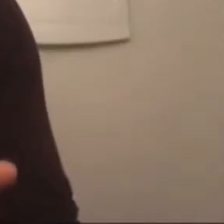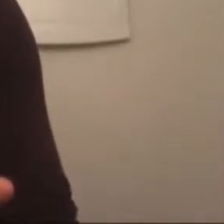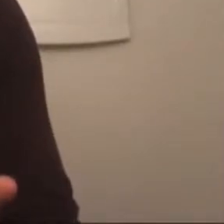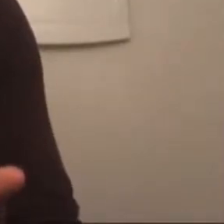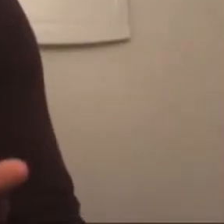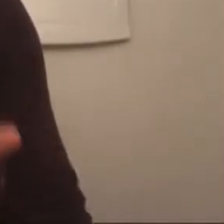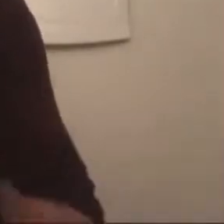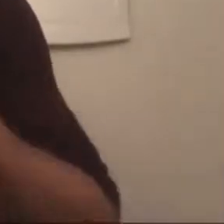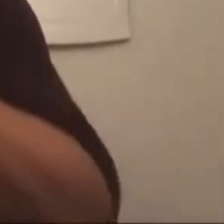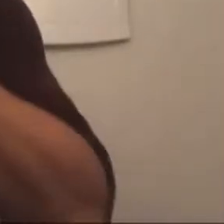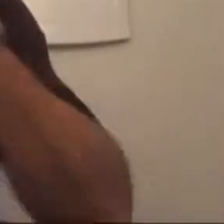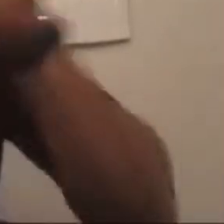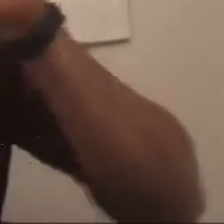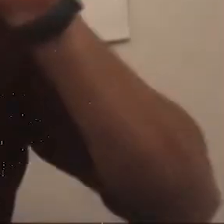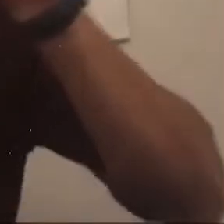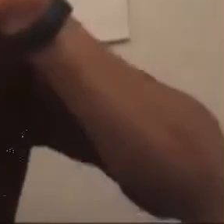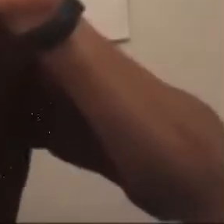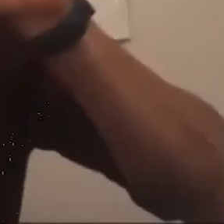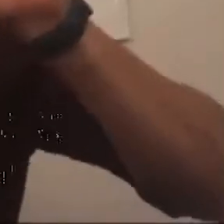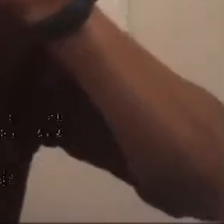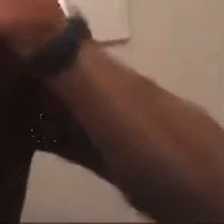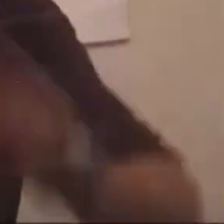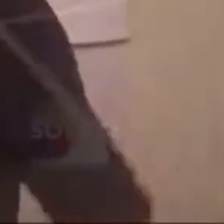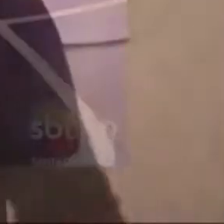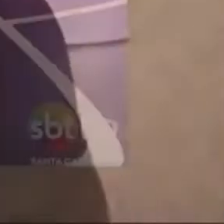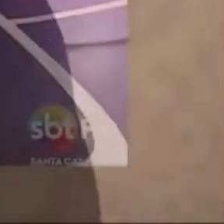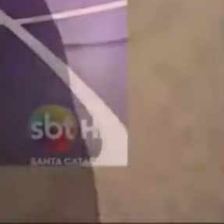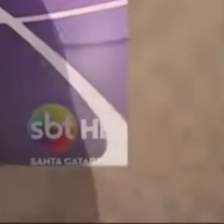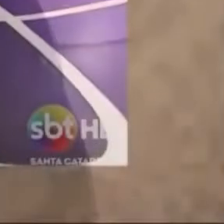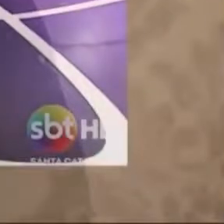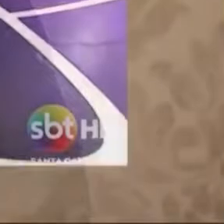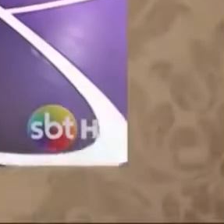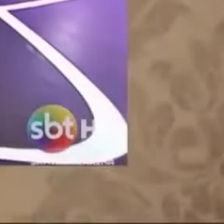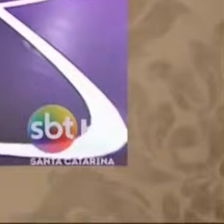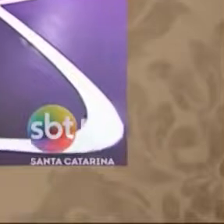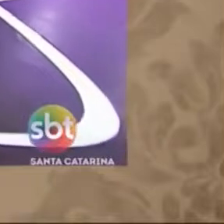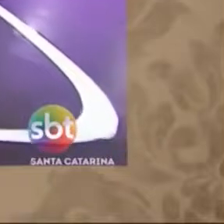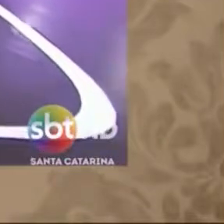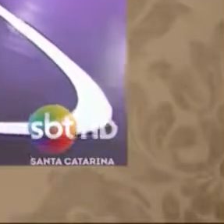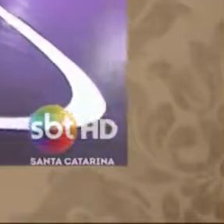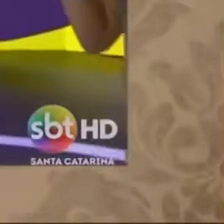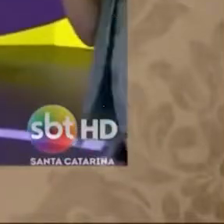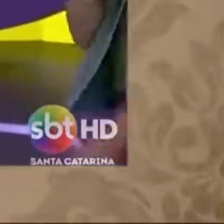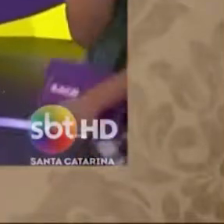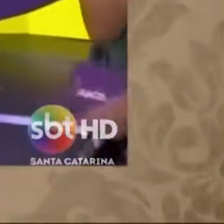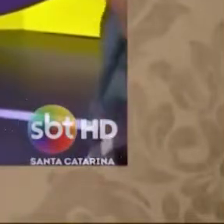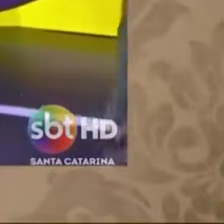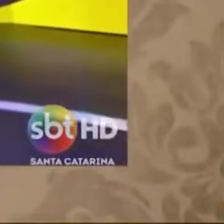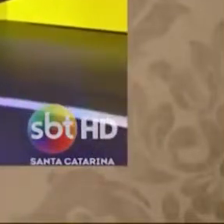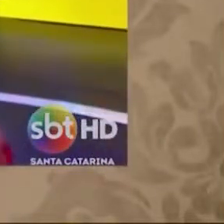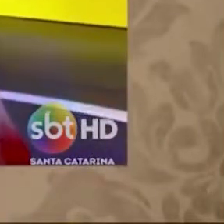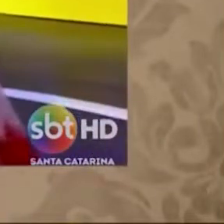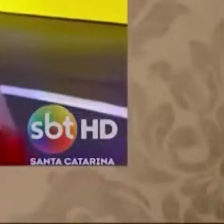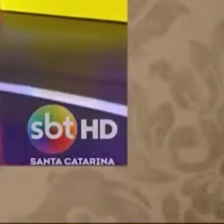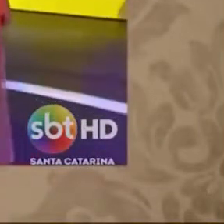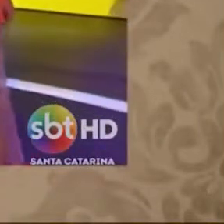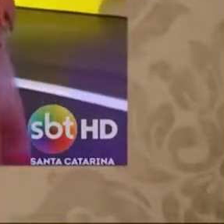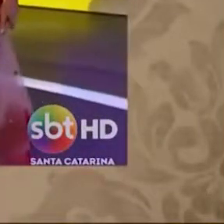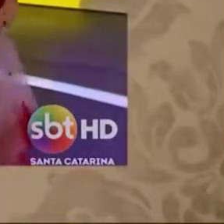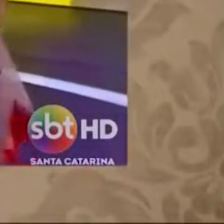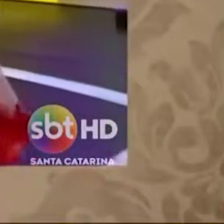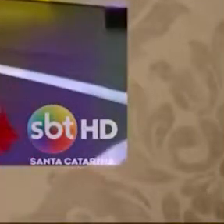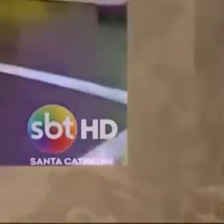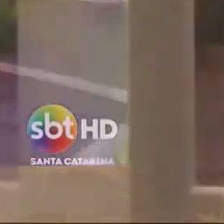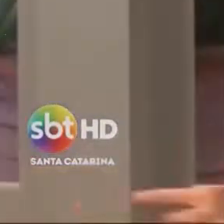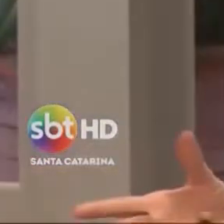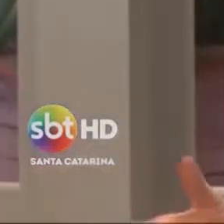Parabéns, Criciúma. Parabéns, Criciúma! Viva Vânio Tomé! Vânio, parabéns pelo seu trabalho mais uma vez. Assim, é um orgulho da gente ser